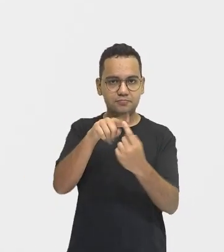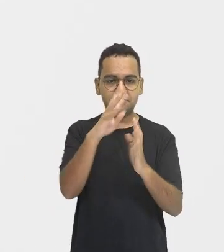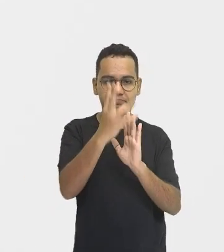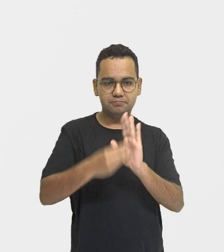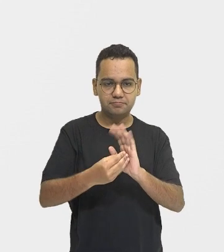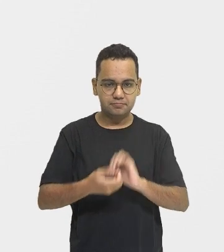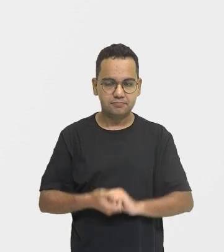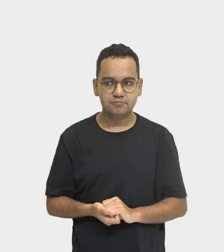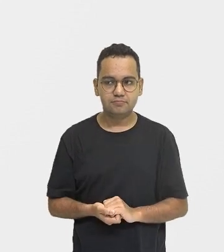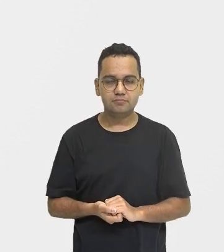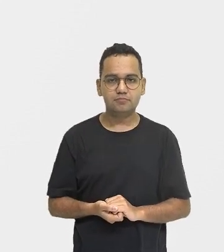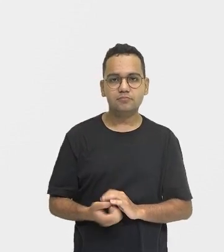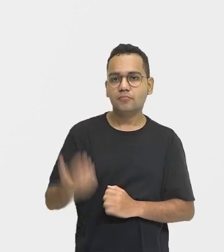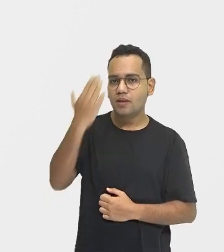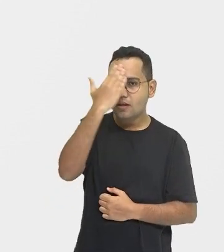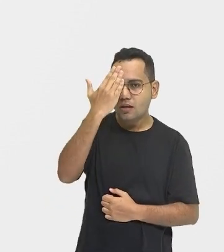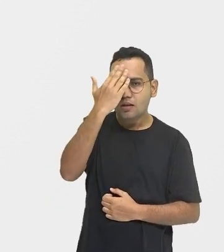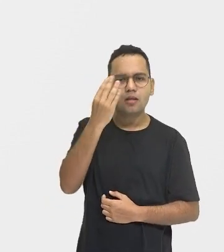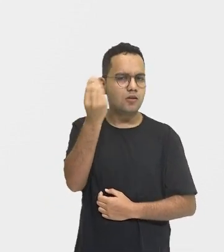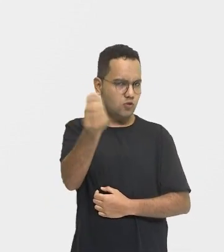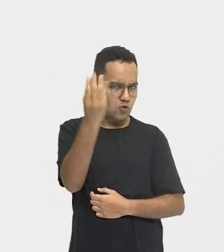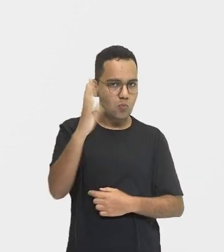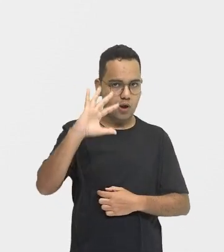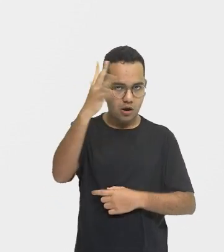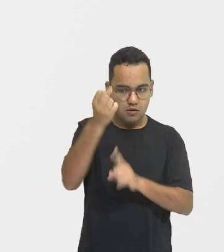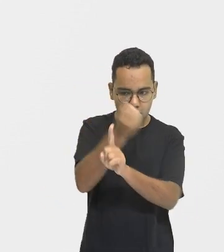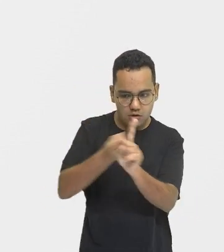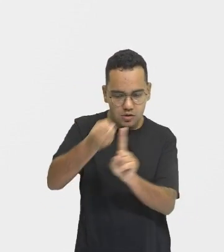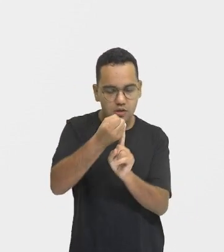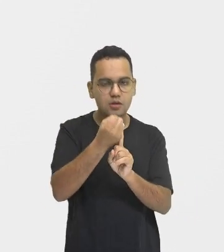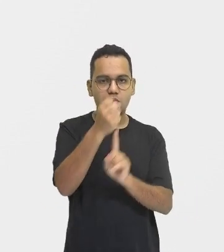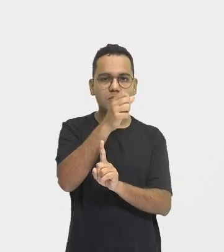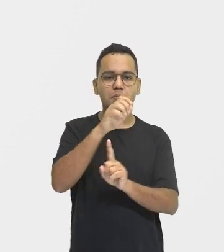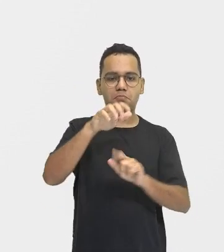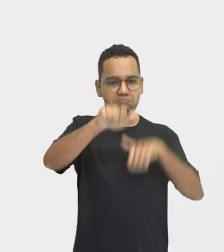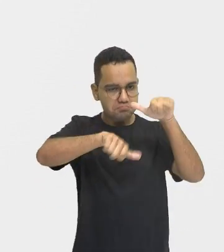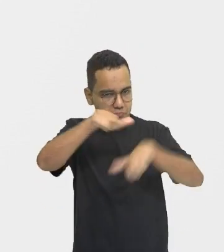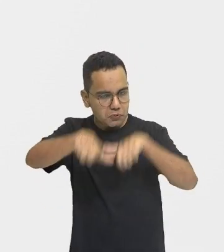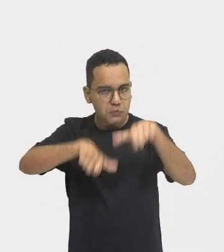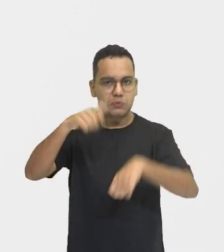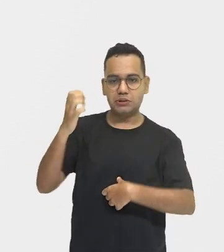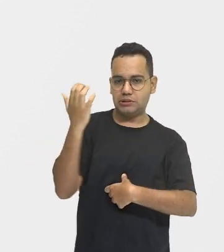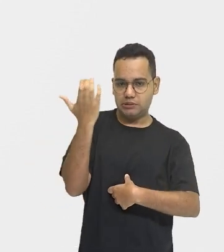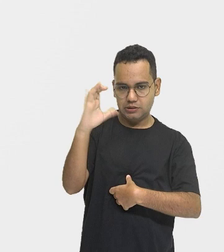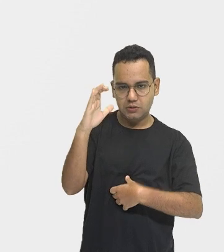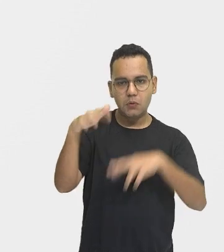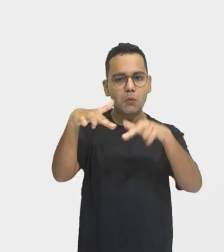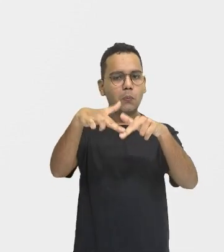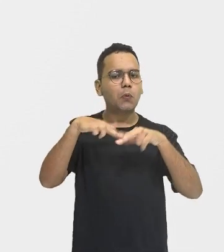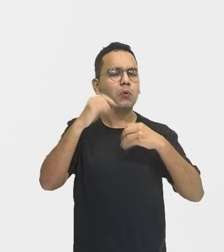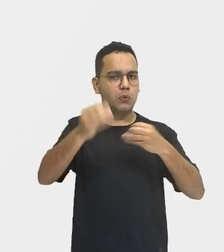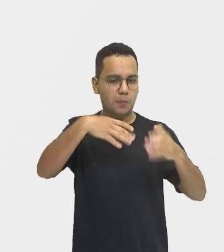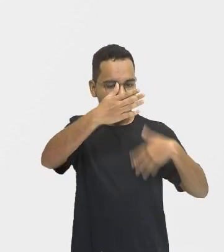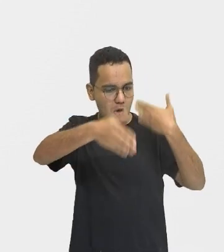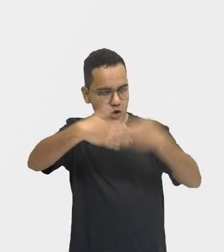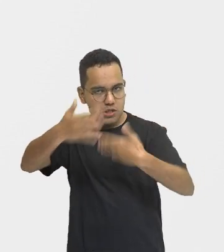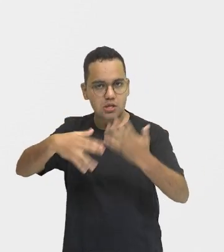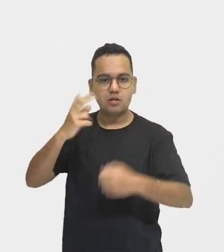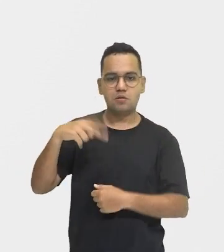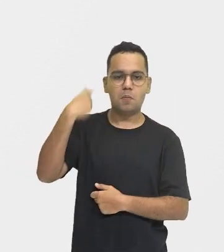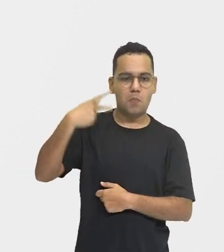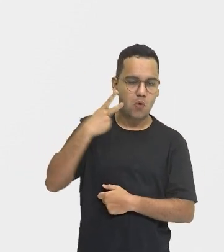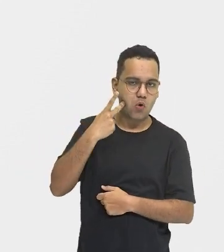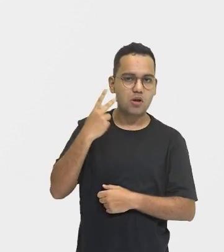como objeto de conhecimento compreensão das transformações técnicas e científicas, bem como dos processos